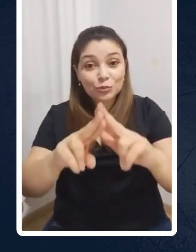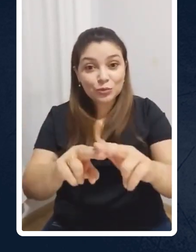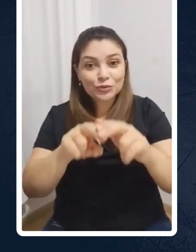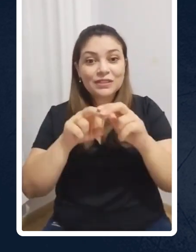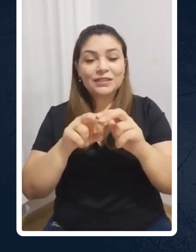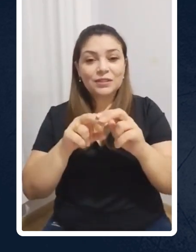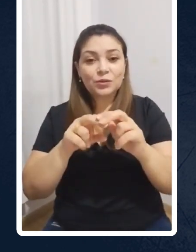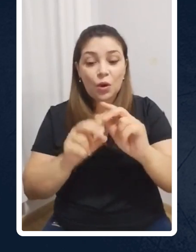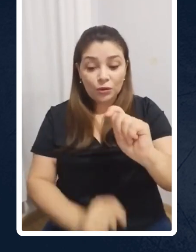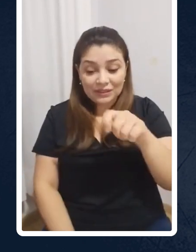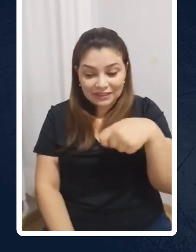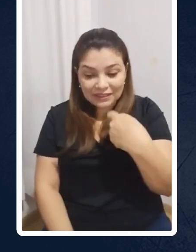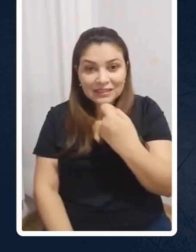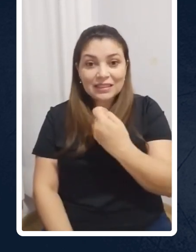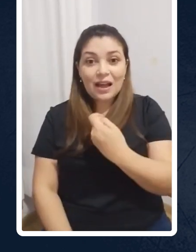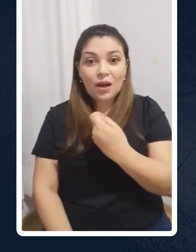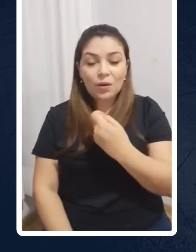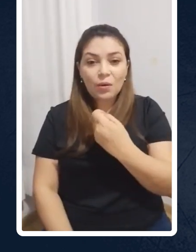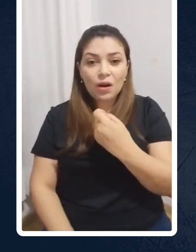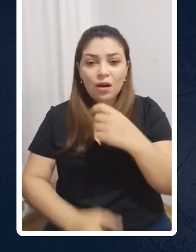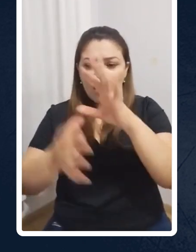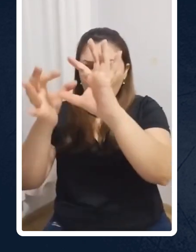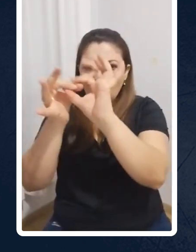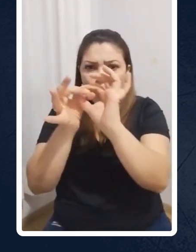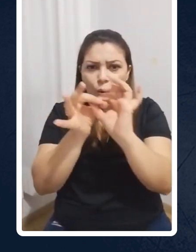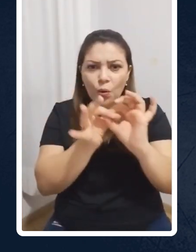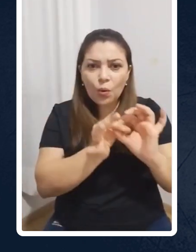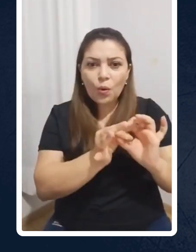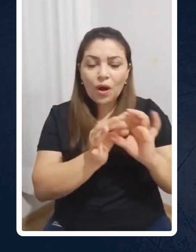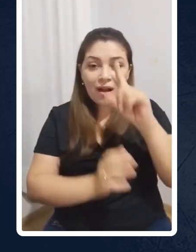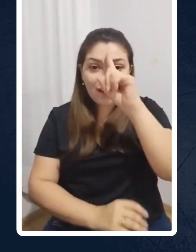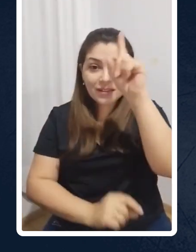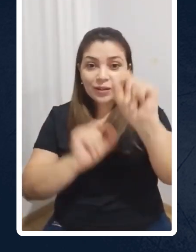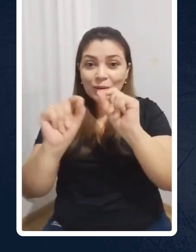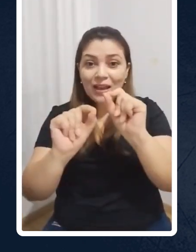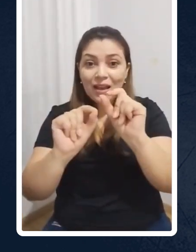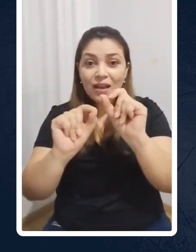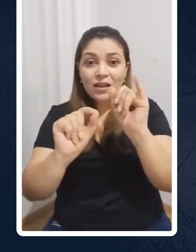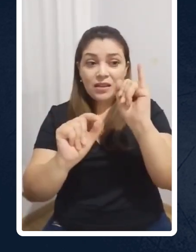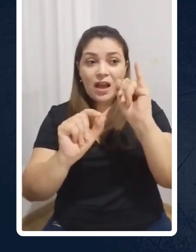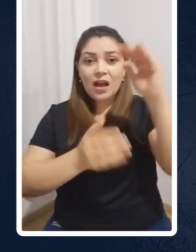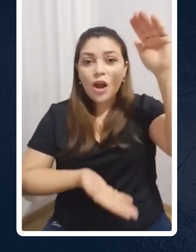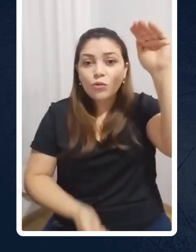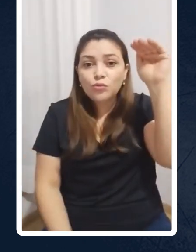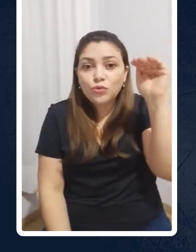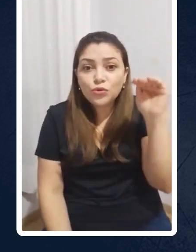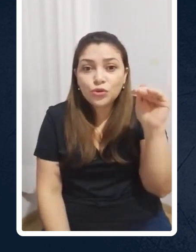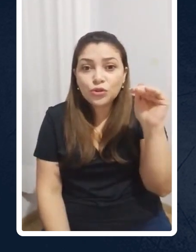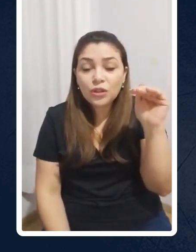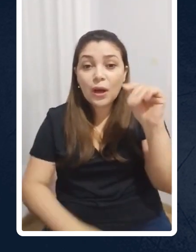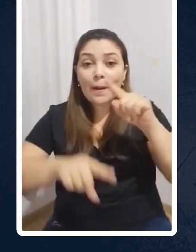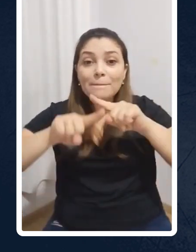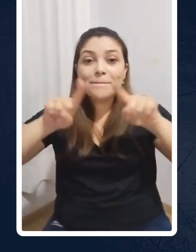uma Iara pequena, mas é uma Iara pequena em movimento. A comunidade surda sempre usa esse